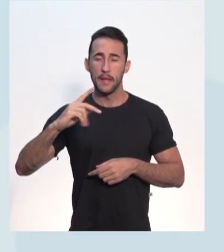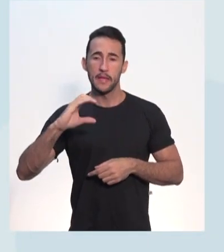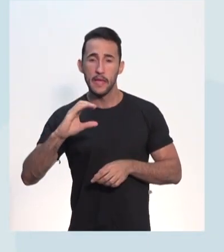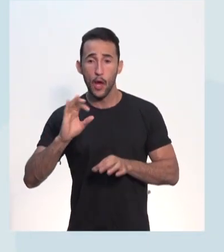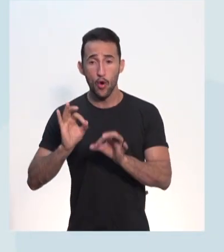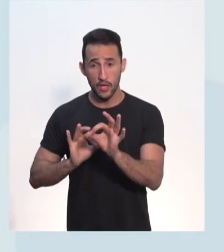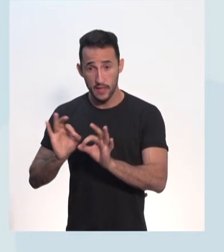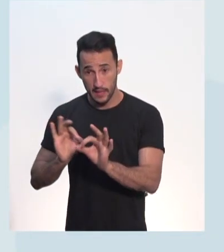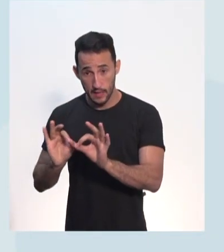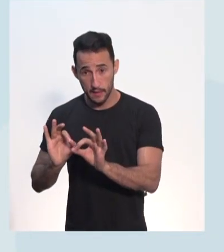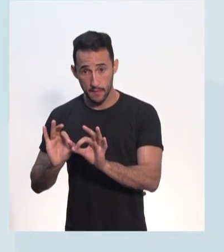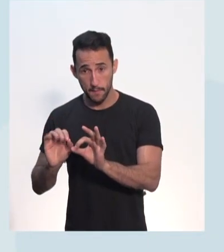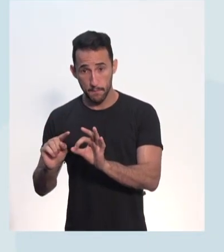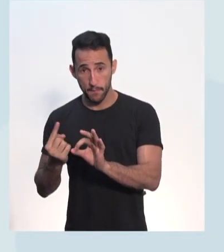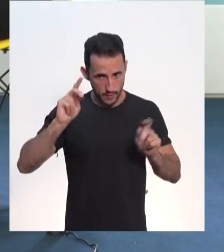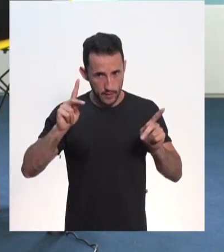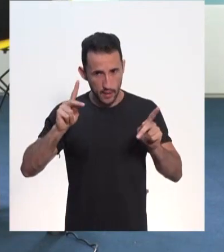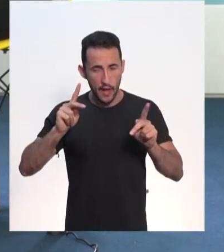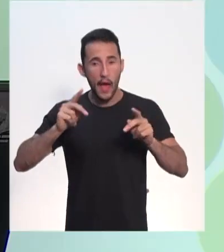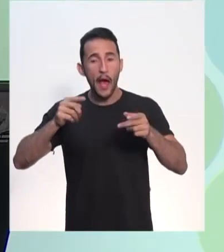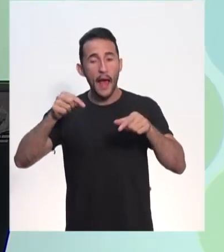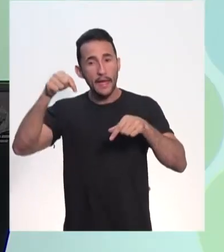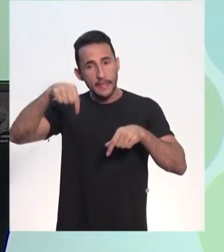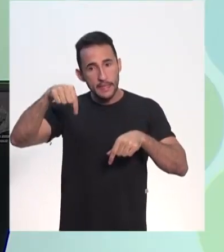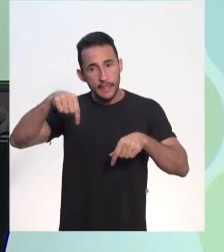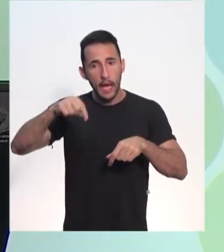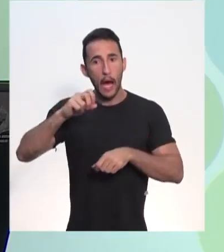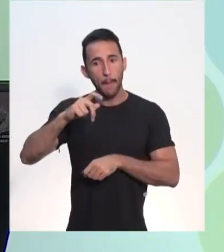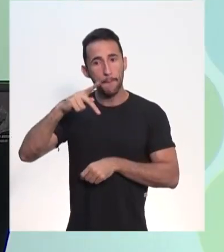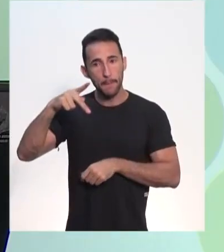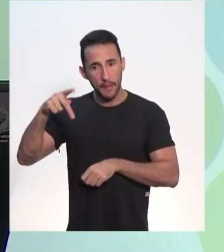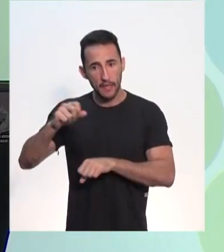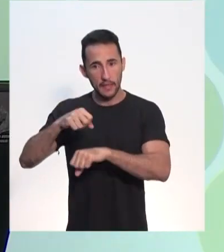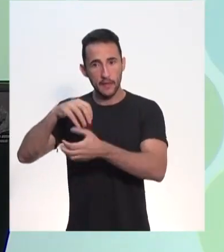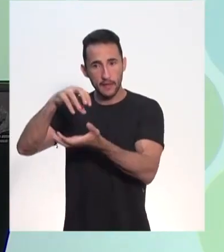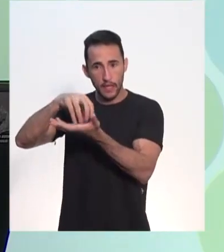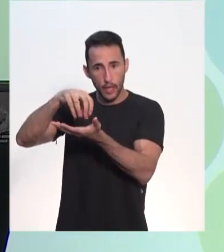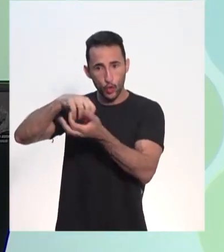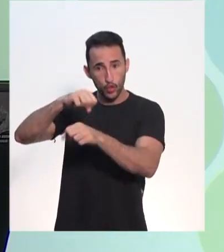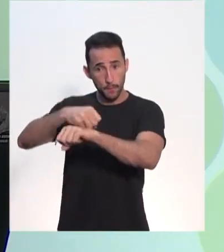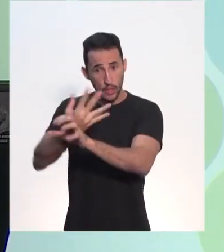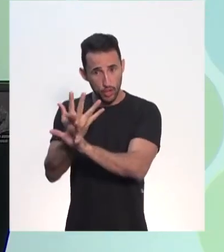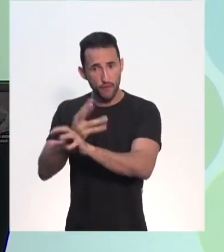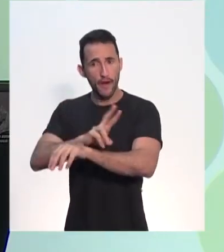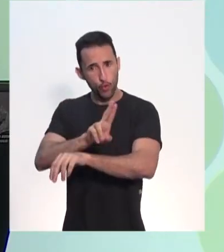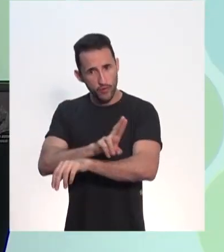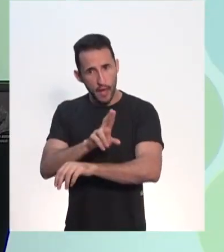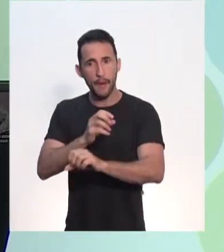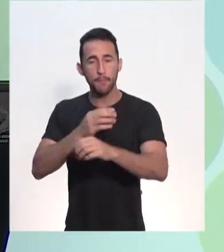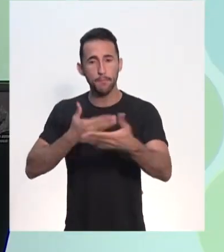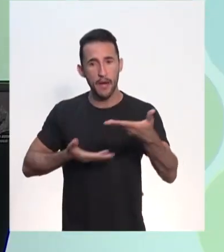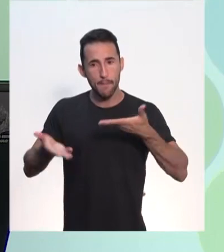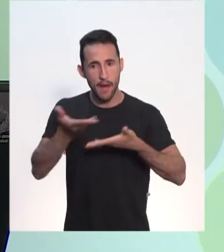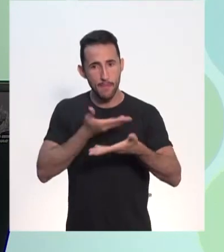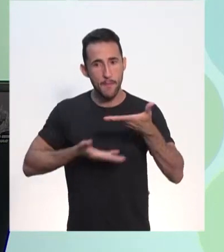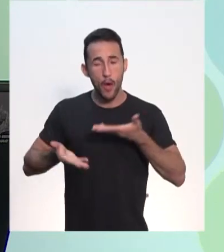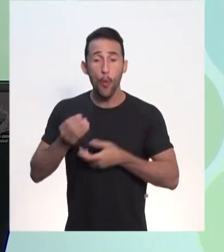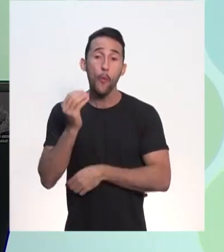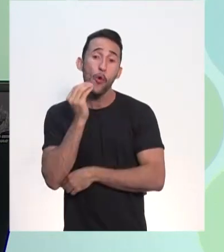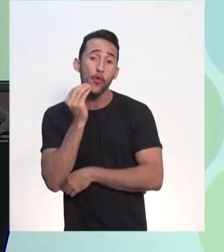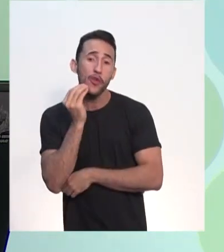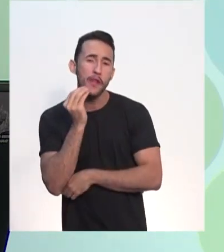organizadas e mediadas pela EFAP, elas ocorrerão todas no aplicativo do Centro de Mídia São Paulo. É o canal que nós